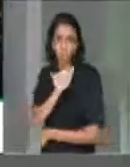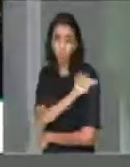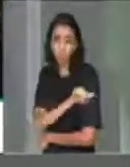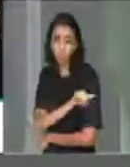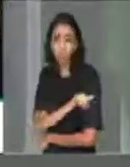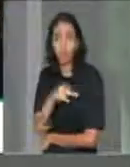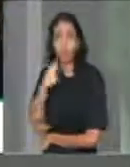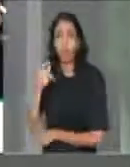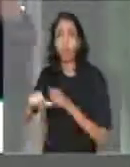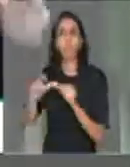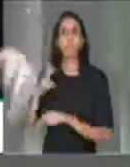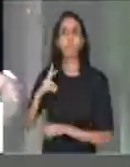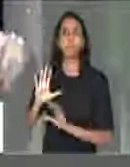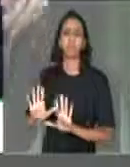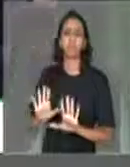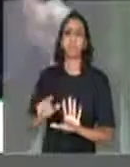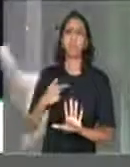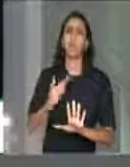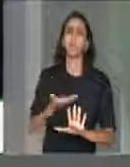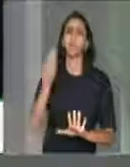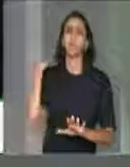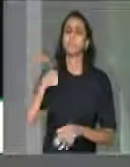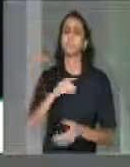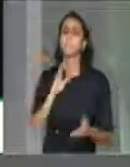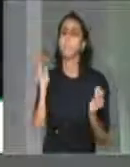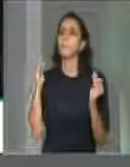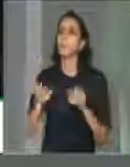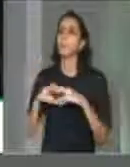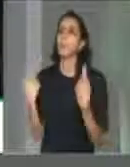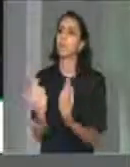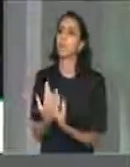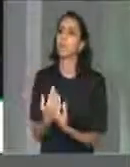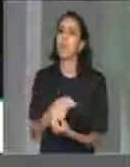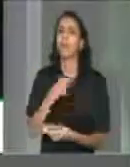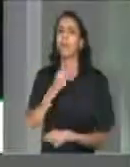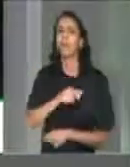Pará em que professores e reitores da